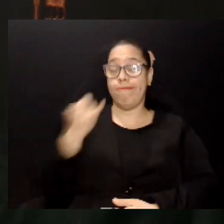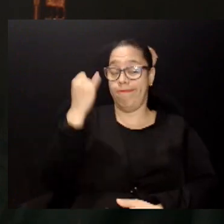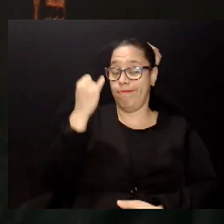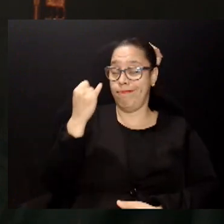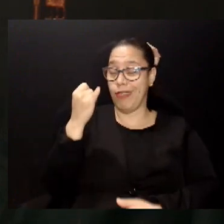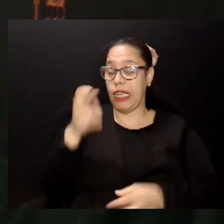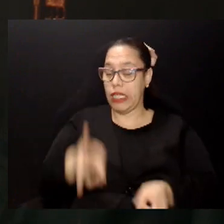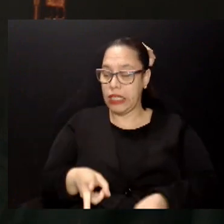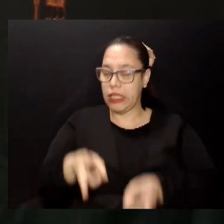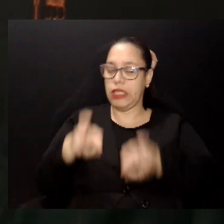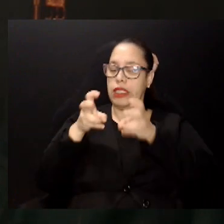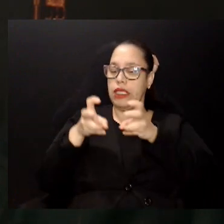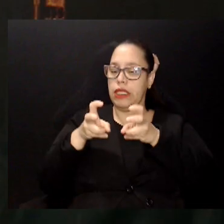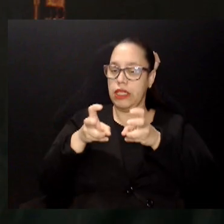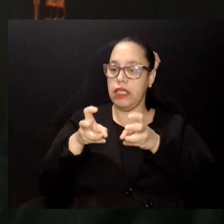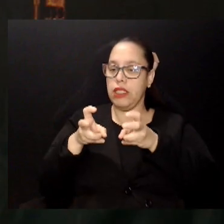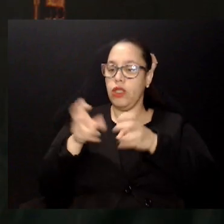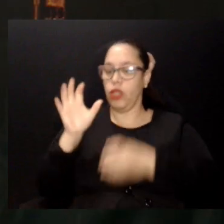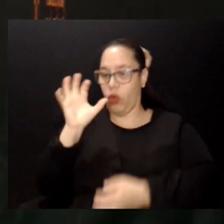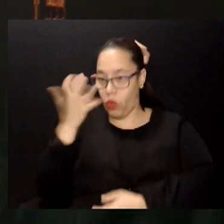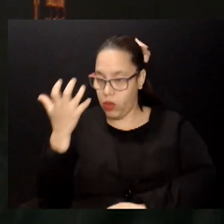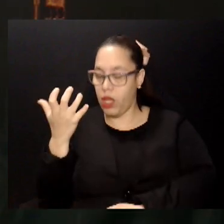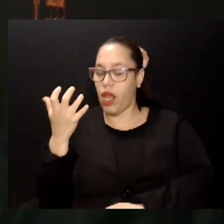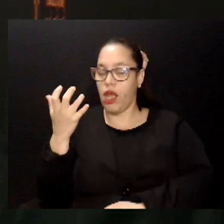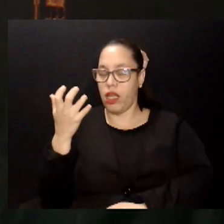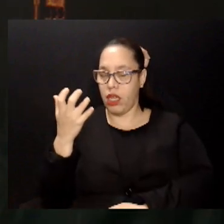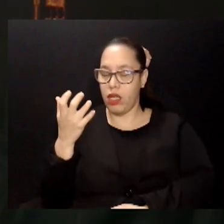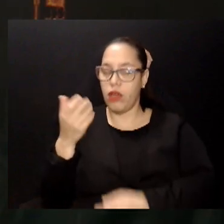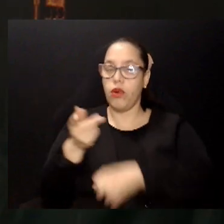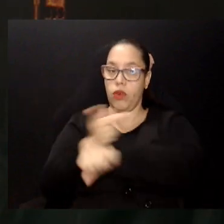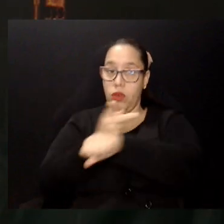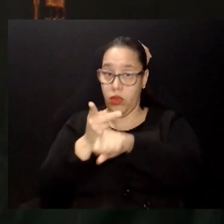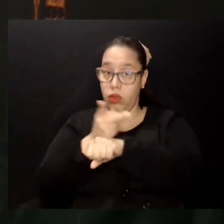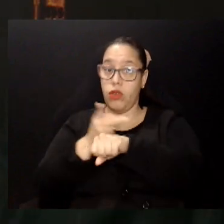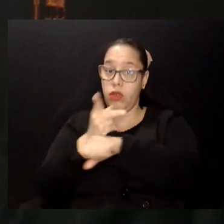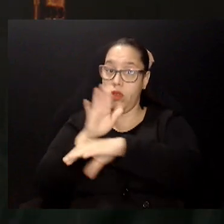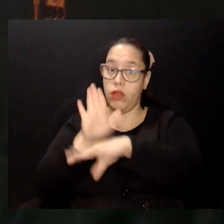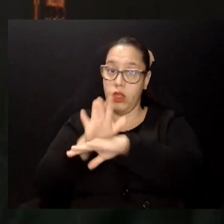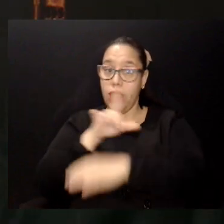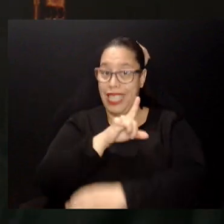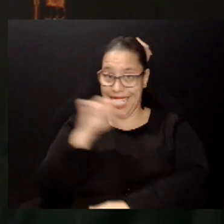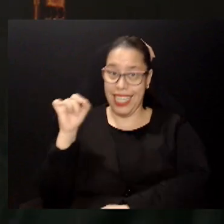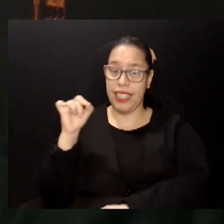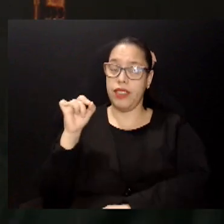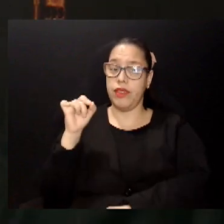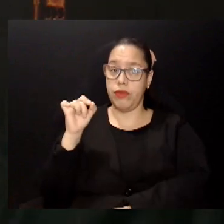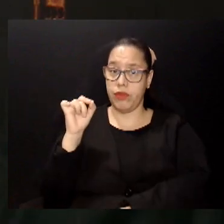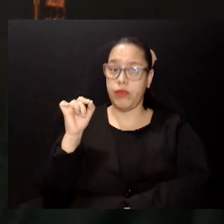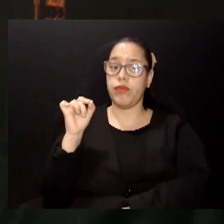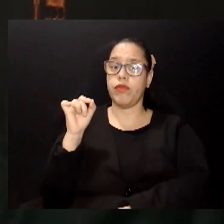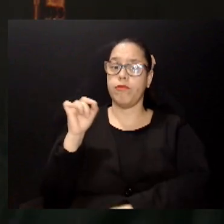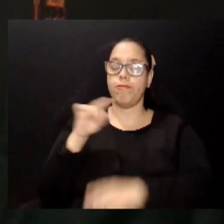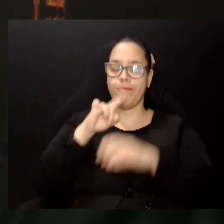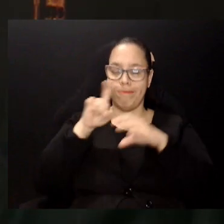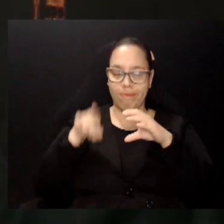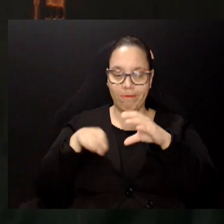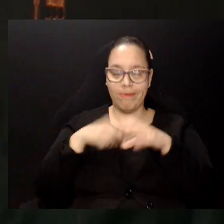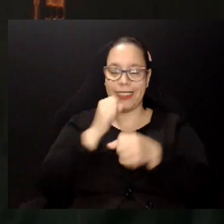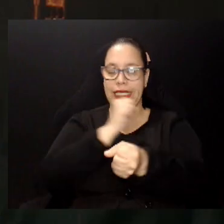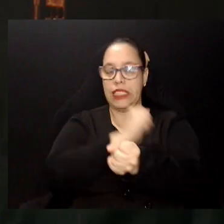reconhecer essa situação, buscar ajuda e sair desse ciclo vicioso que é